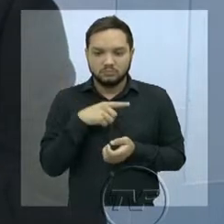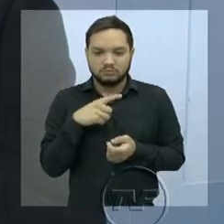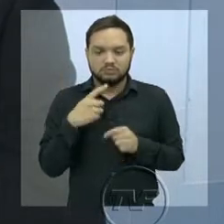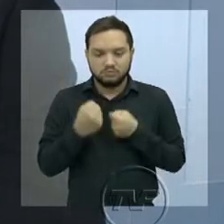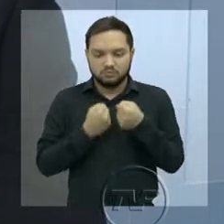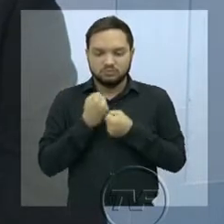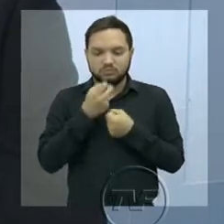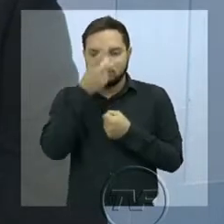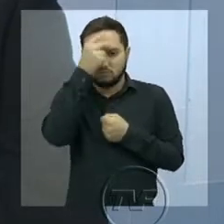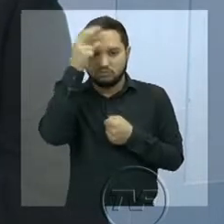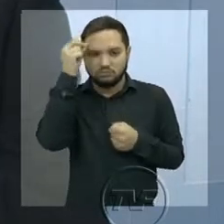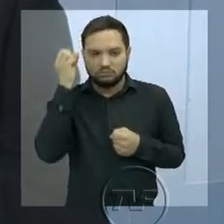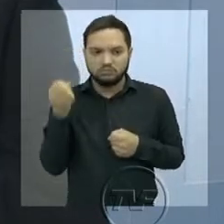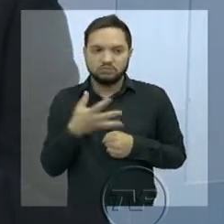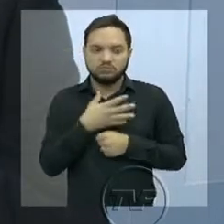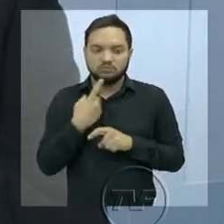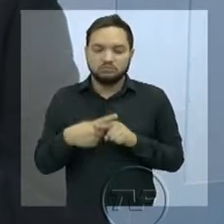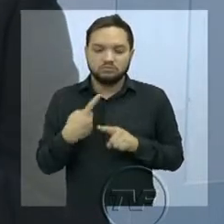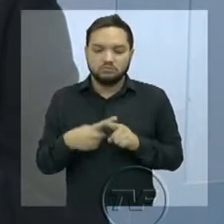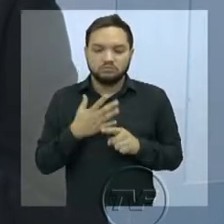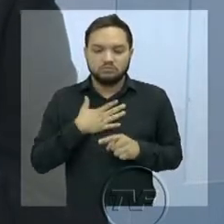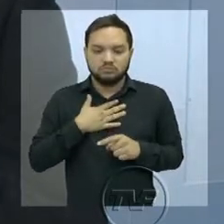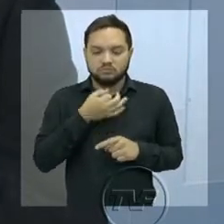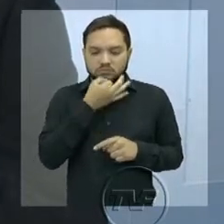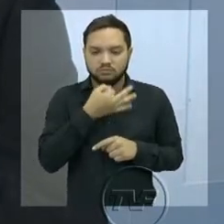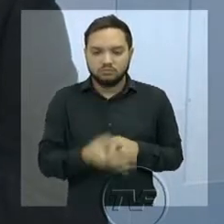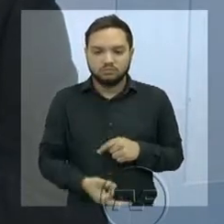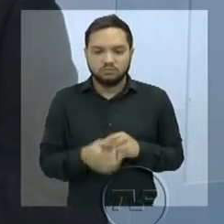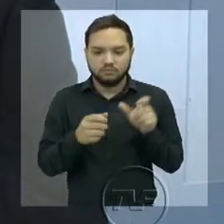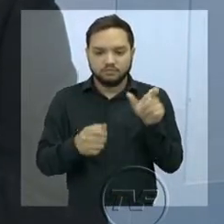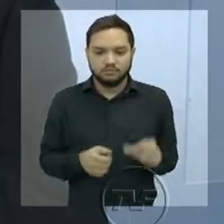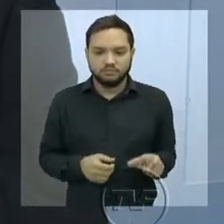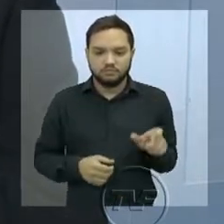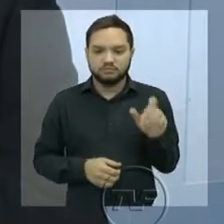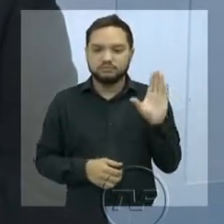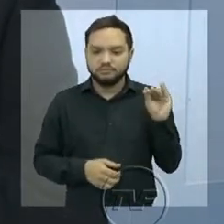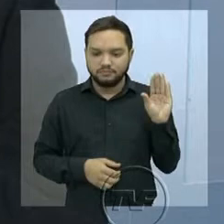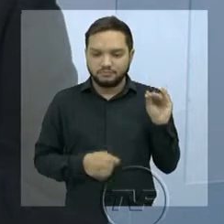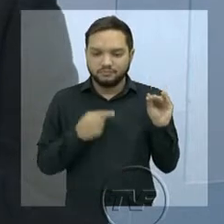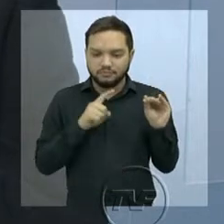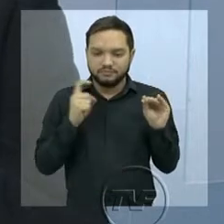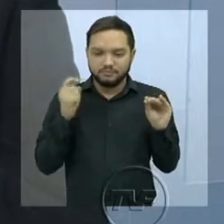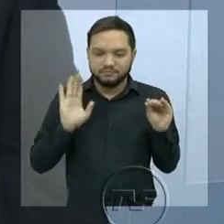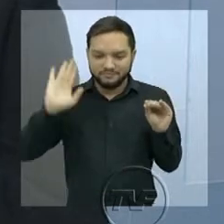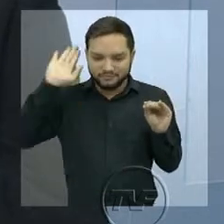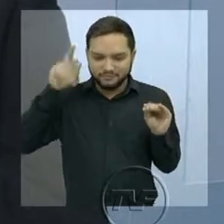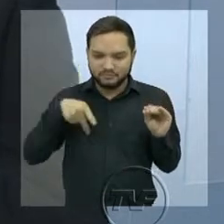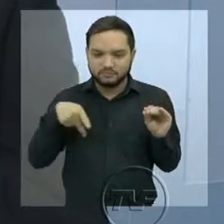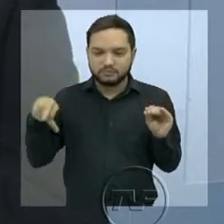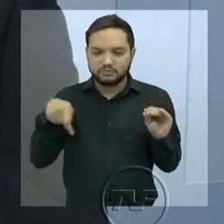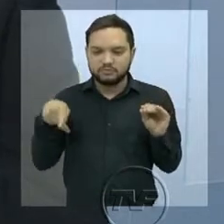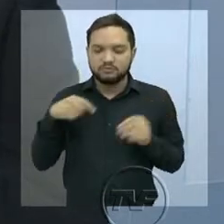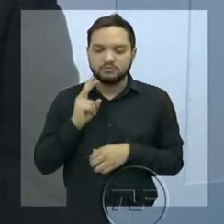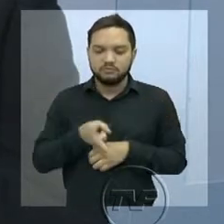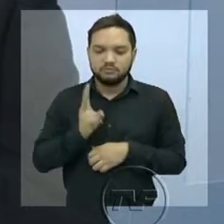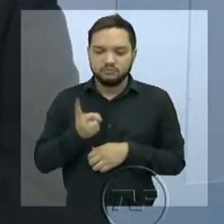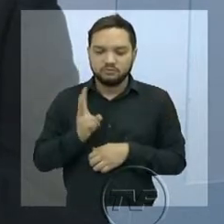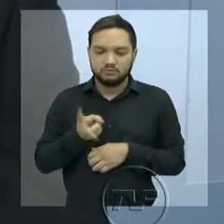minha avaliação, a maneira como o presidenciável Ciro Gomes continua, de alguma